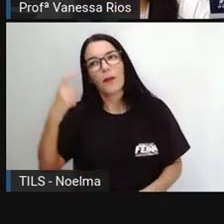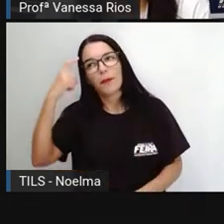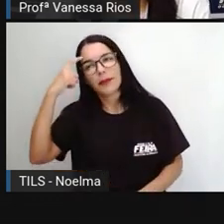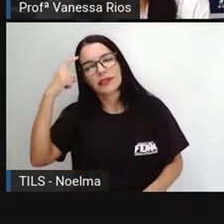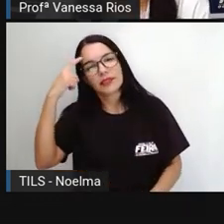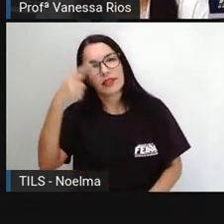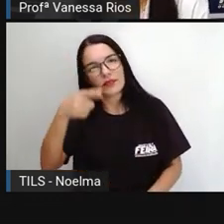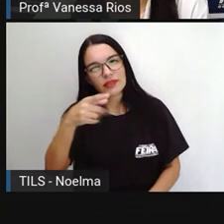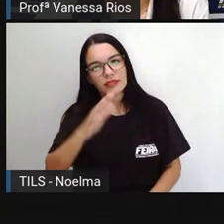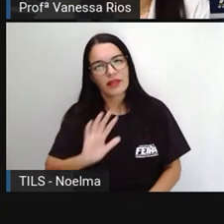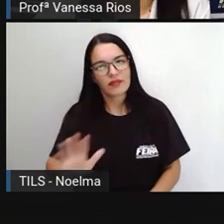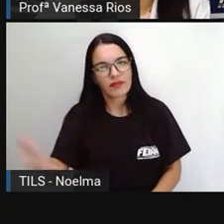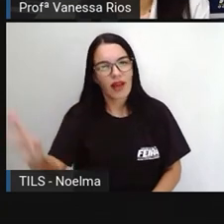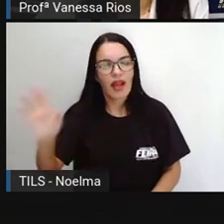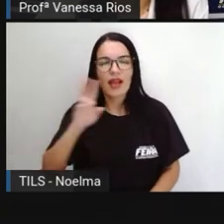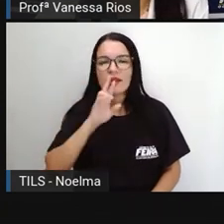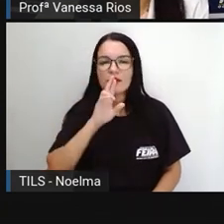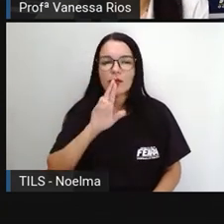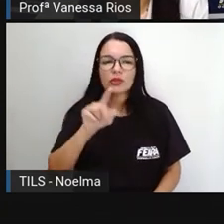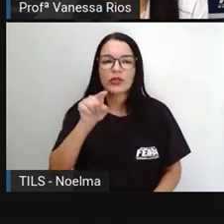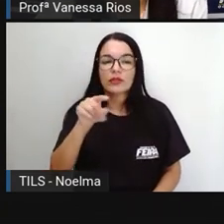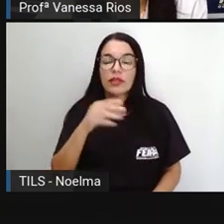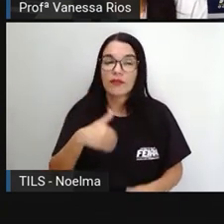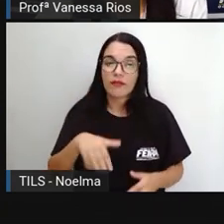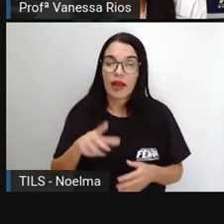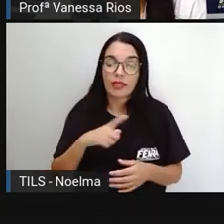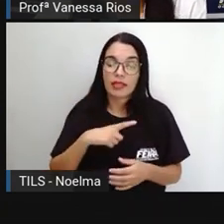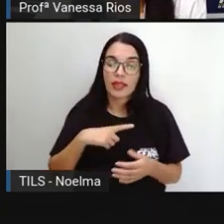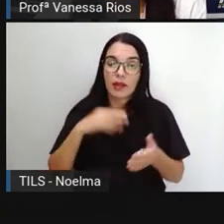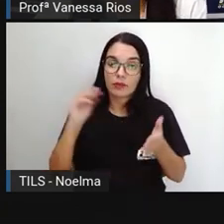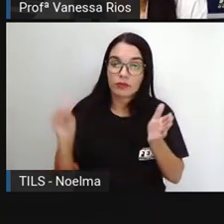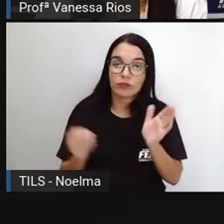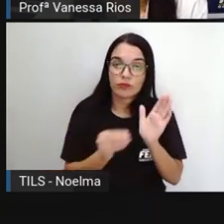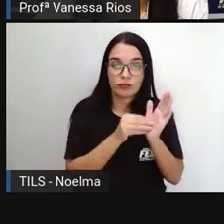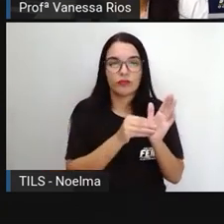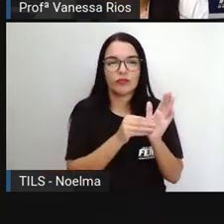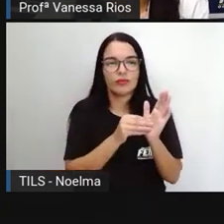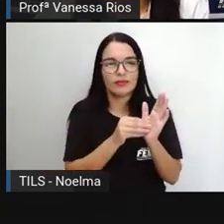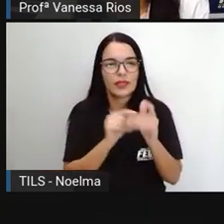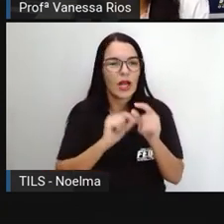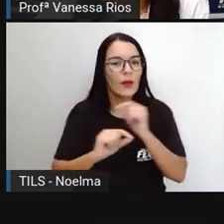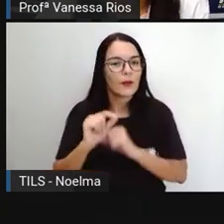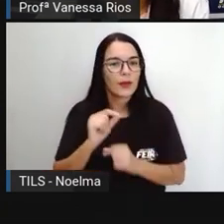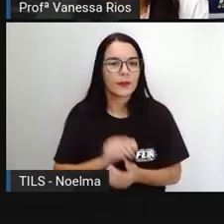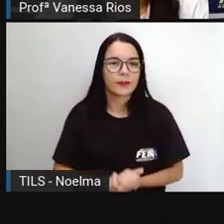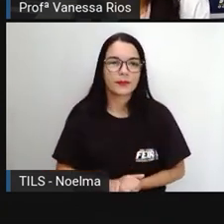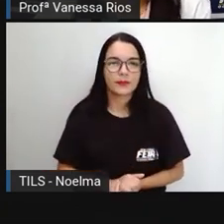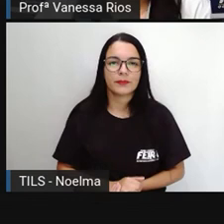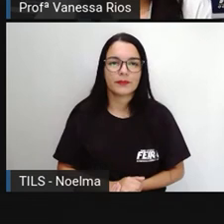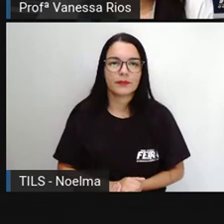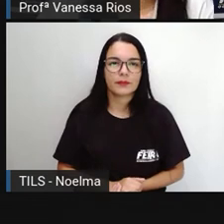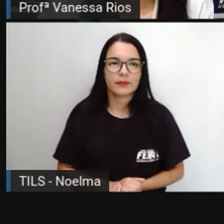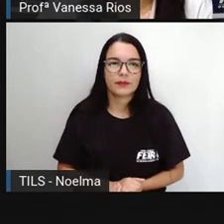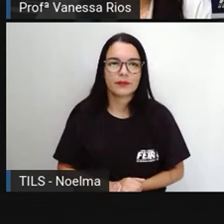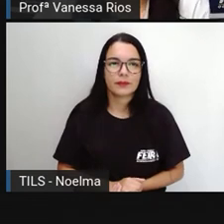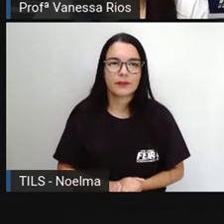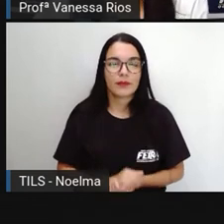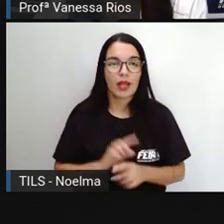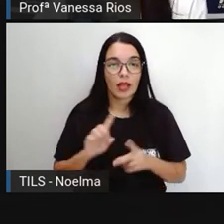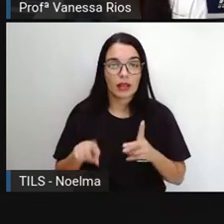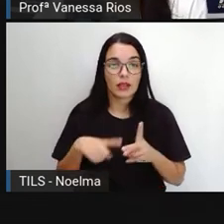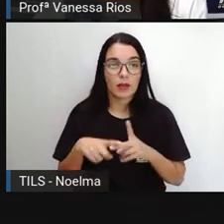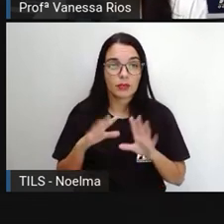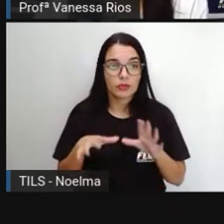Vai imaginando quais respostas você poderia dar em relação ao que a Pró vai perguntando. Depois de tudo que a